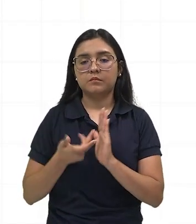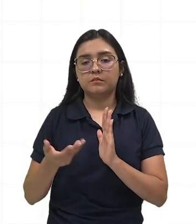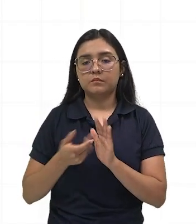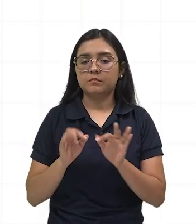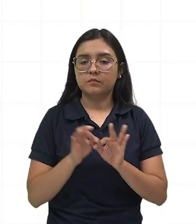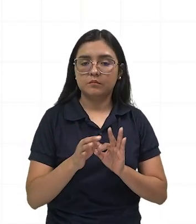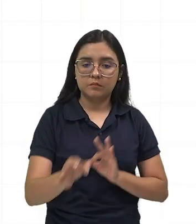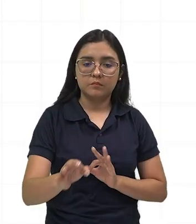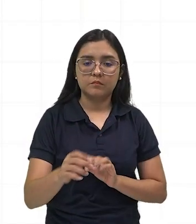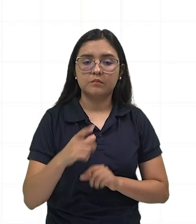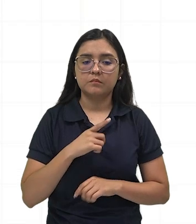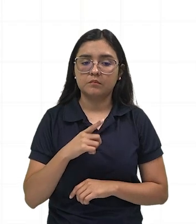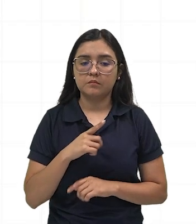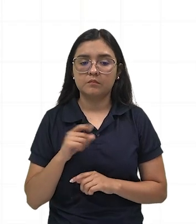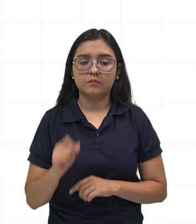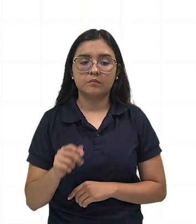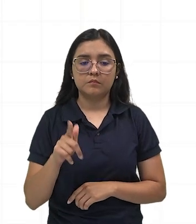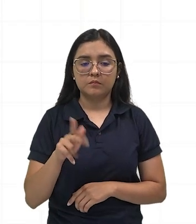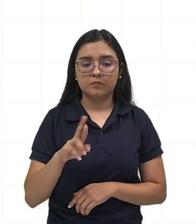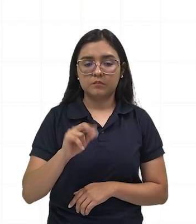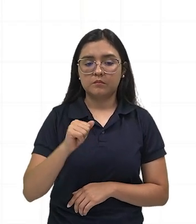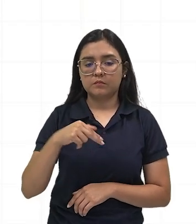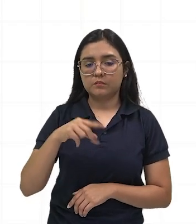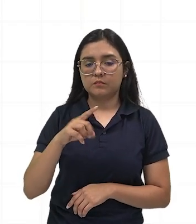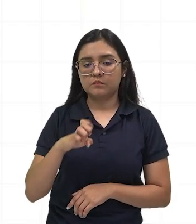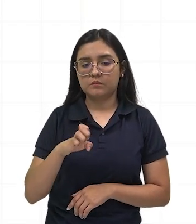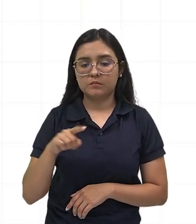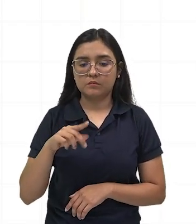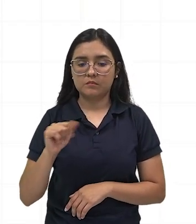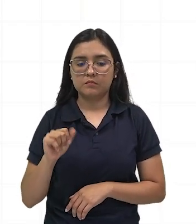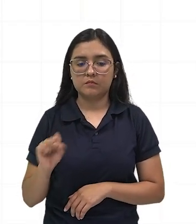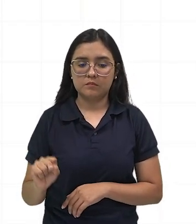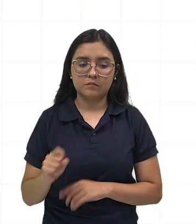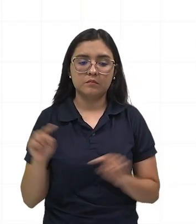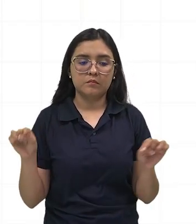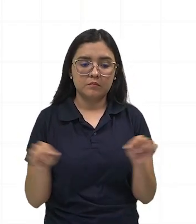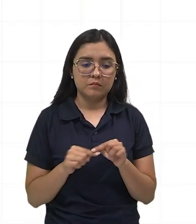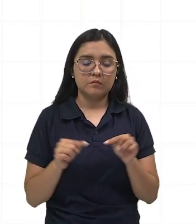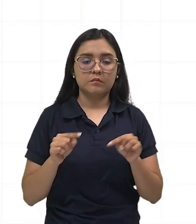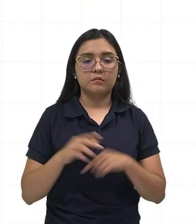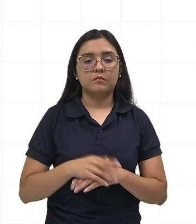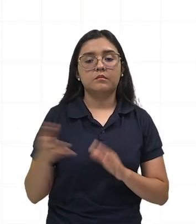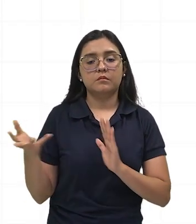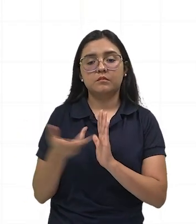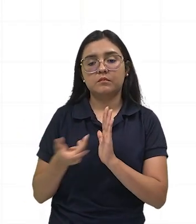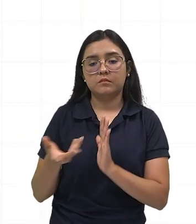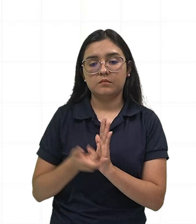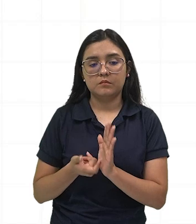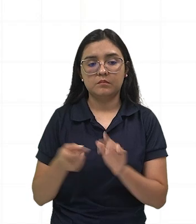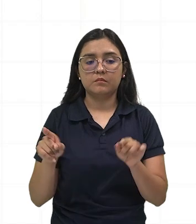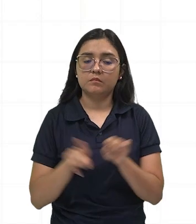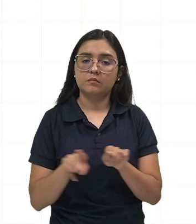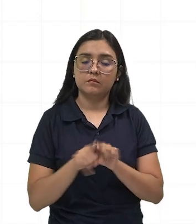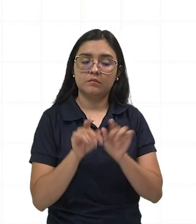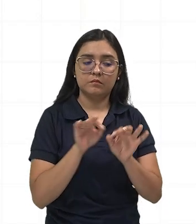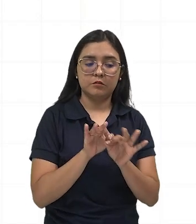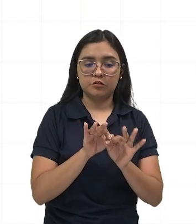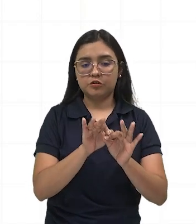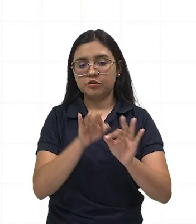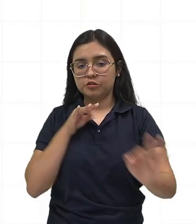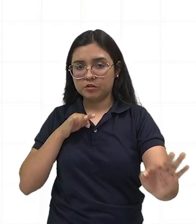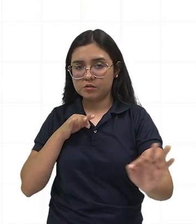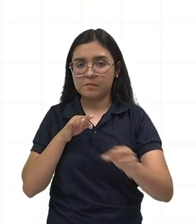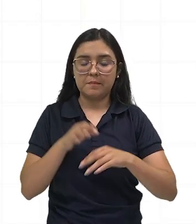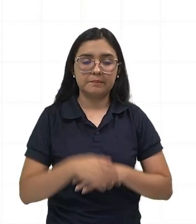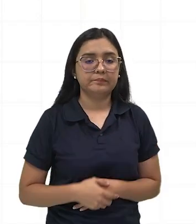distâncias percorridas são grandezas o quê? Diretamente proporcional. Eu falei velocidade e distância,